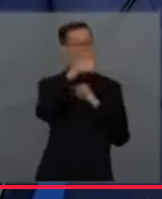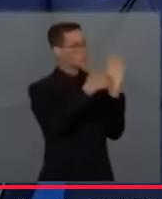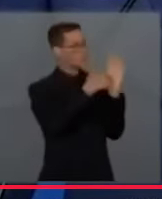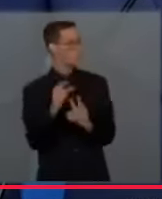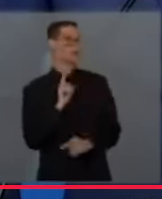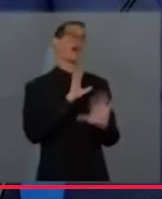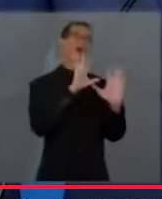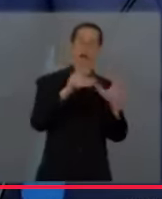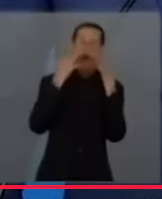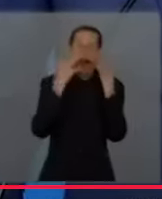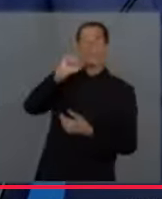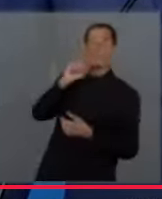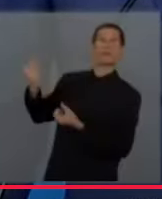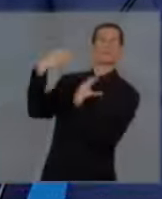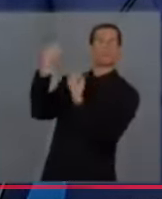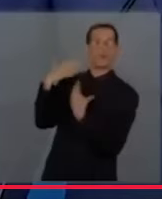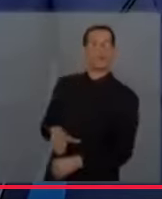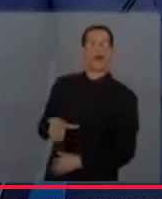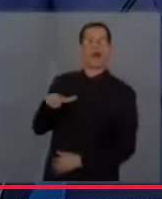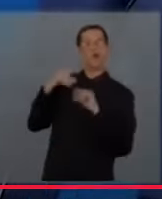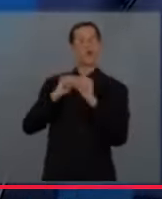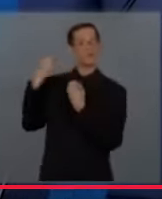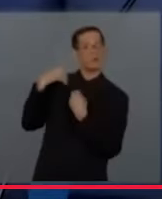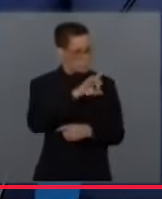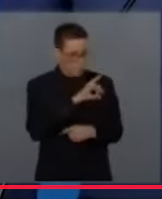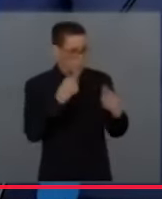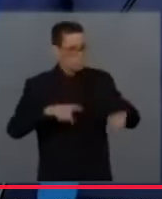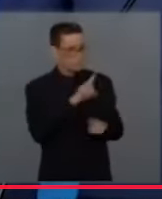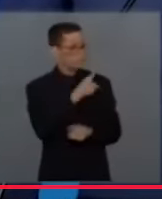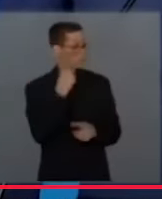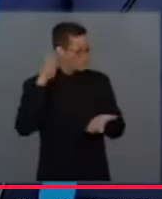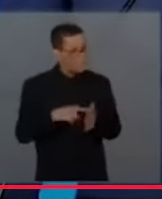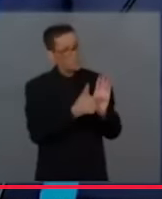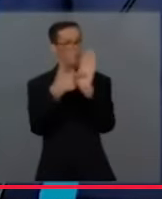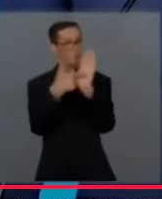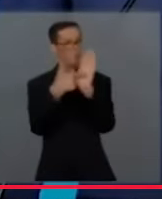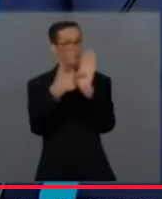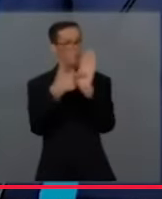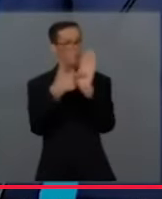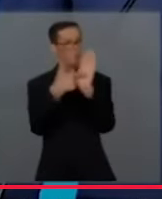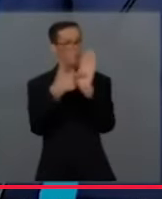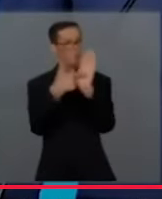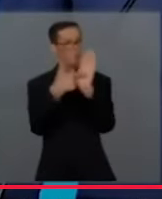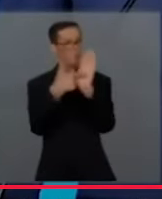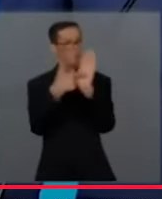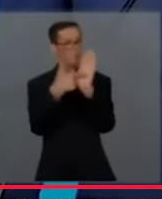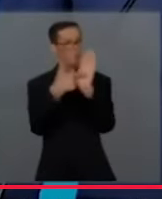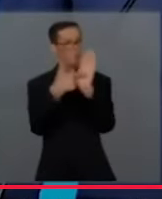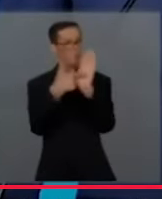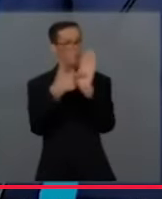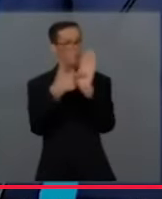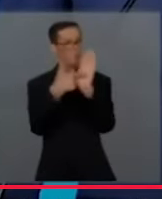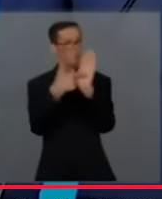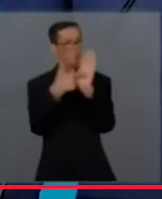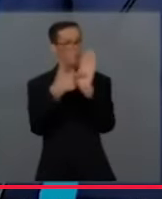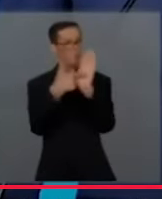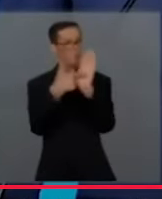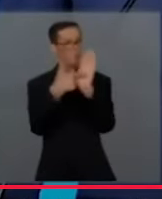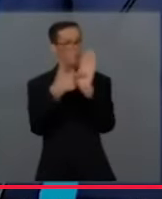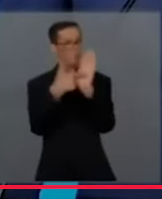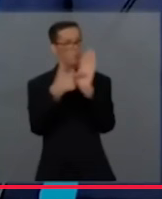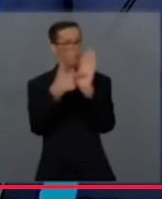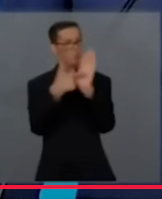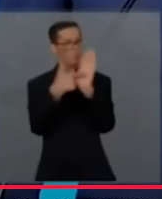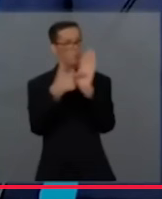mãe me ensinou desde cedo Que Quem não deve não tem quanto tem Pinho de rato rabo de Rato Cara de Rato é e tem mesmo concordo um rato muito cabeçudo